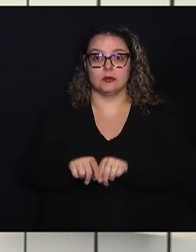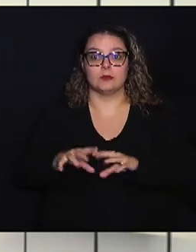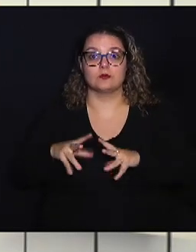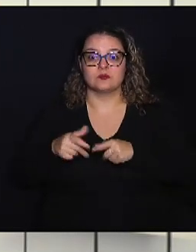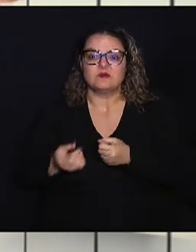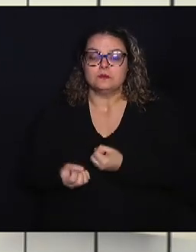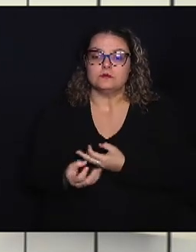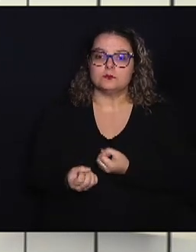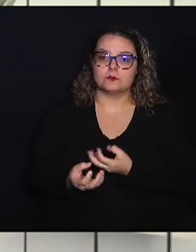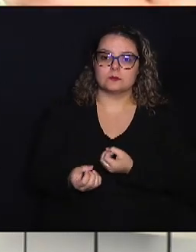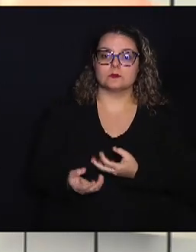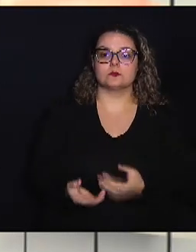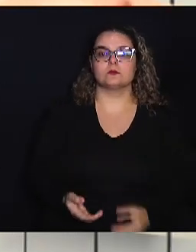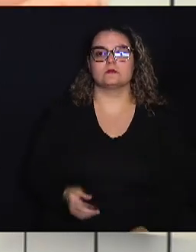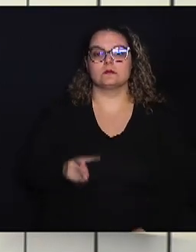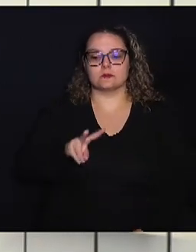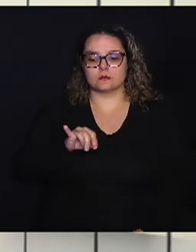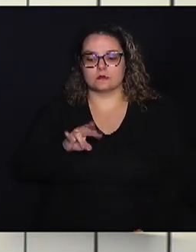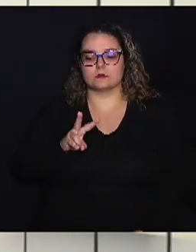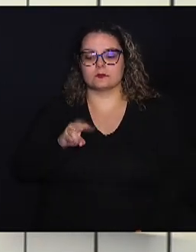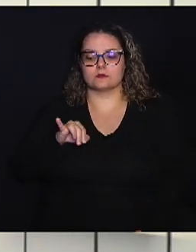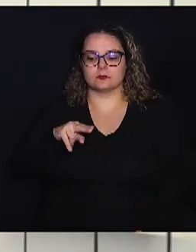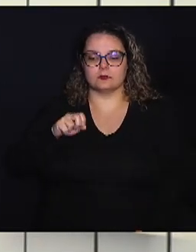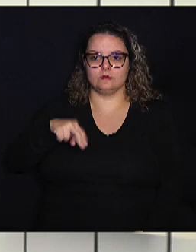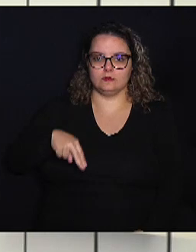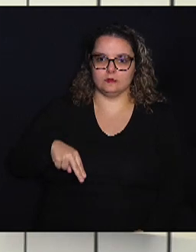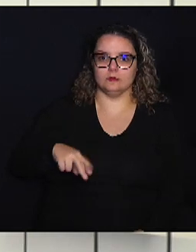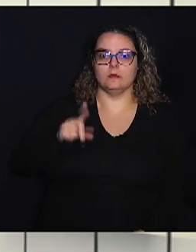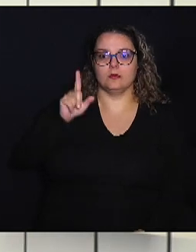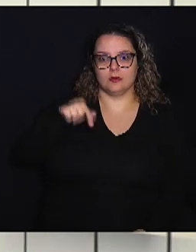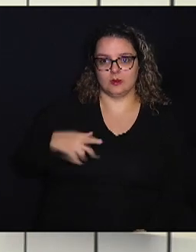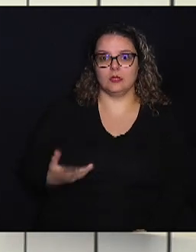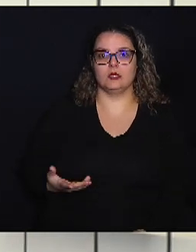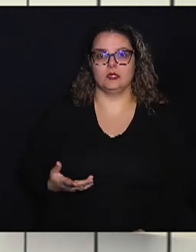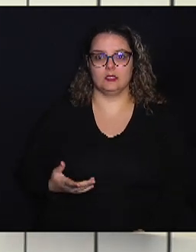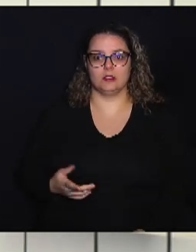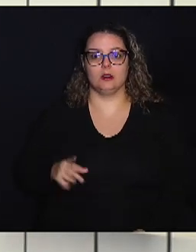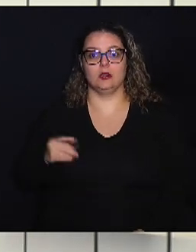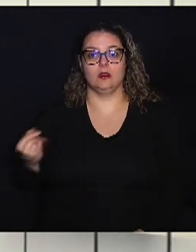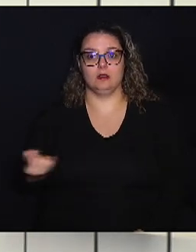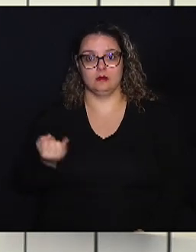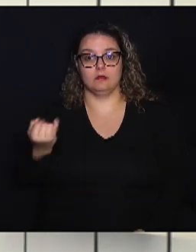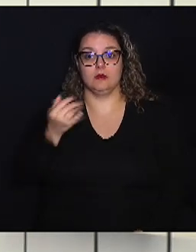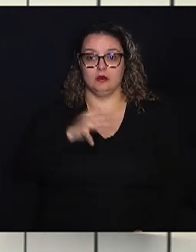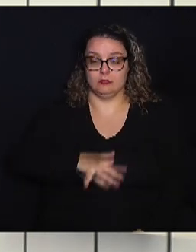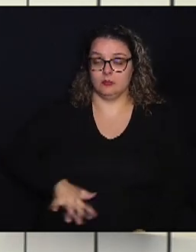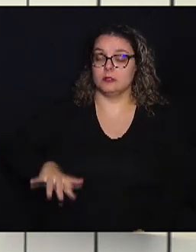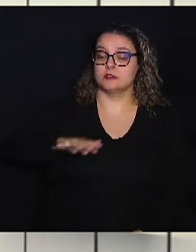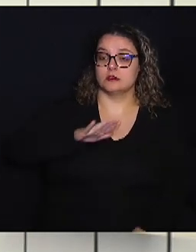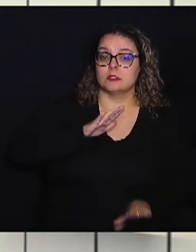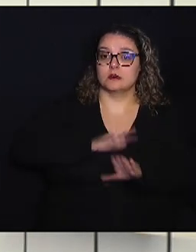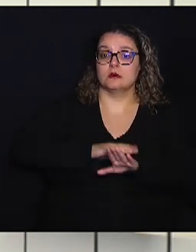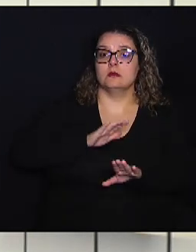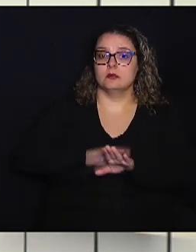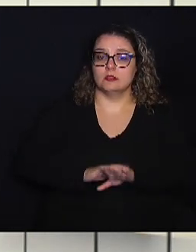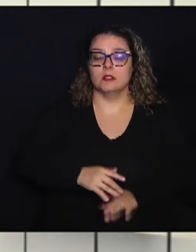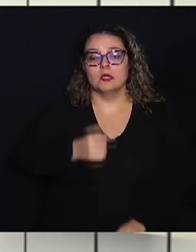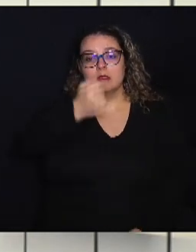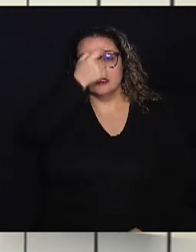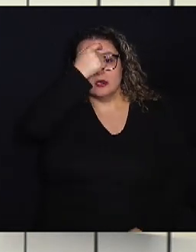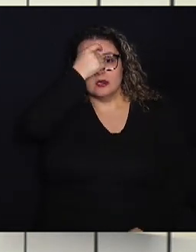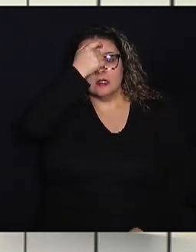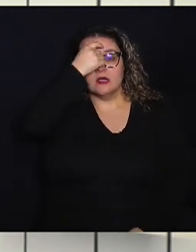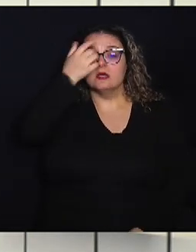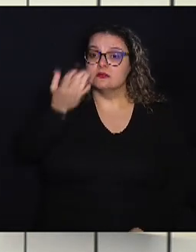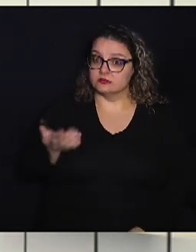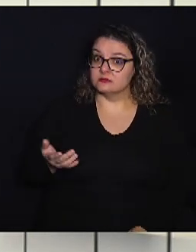que fora passado aqui pela Vivian Cristina, ela que é aí importante nesta ação, né, de conscientização.